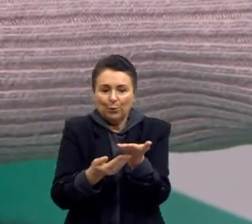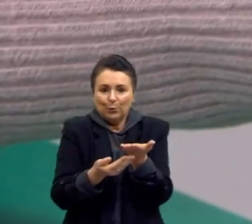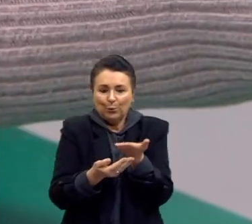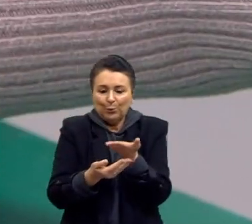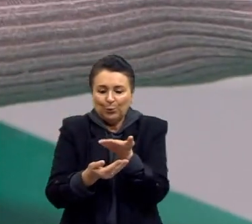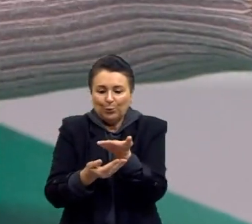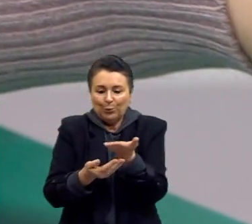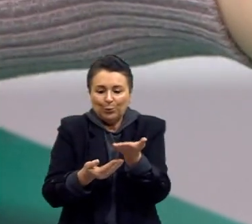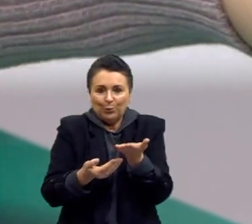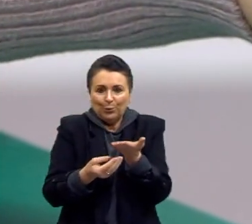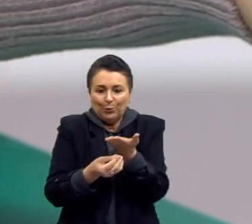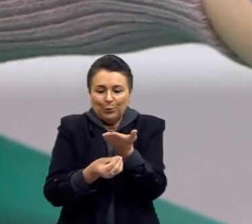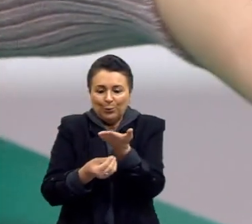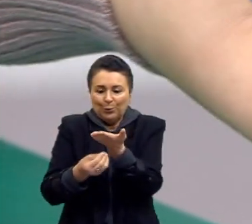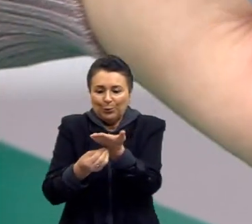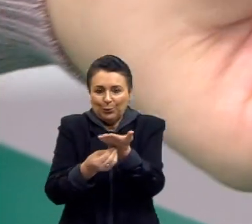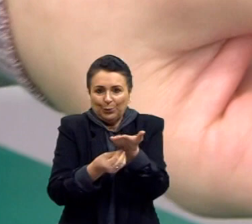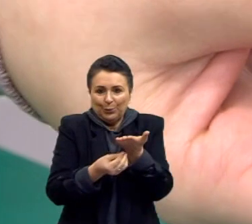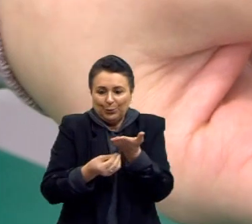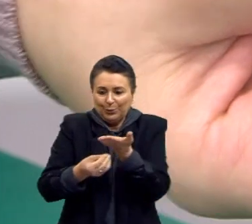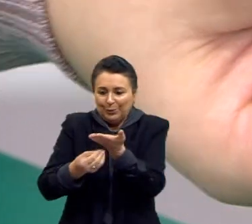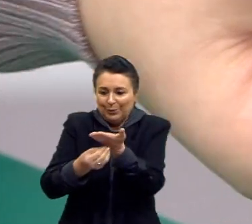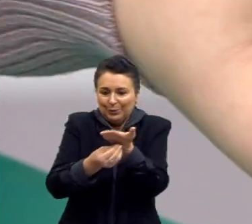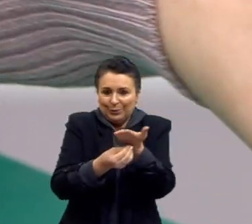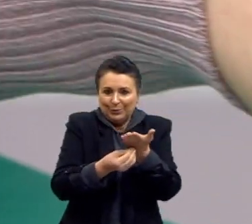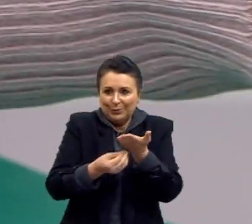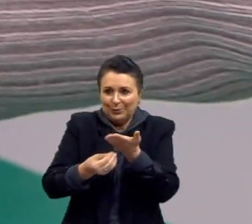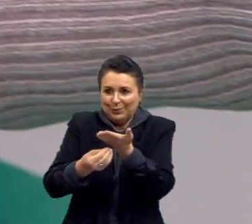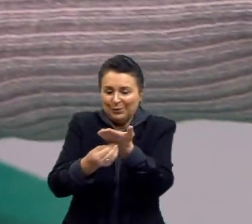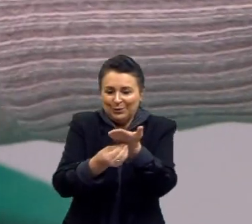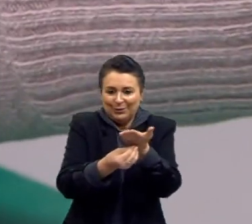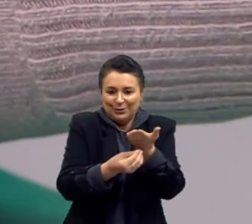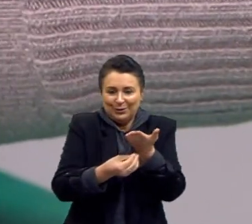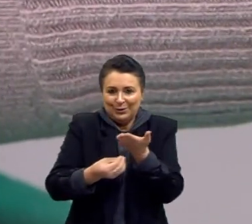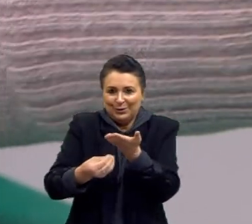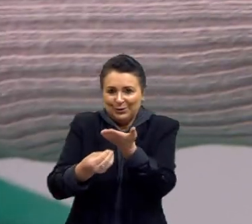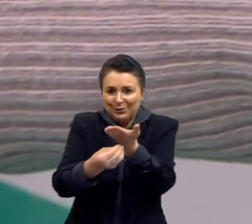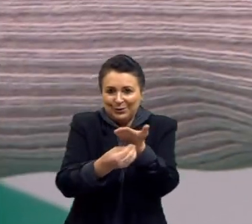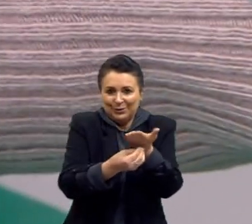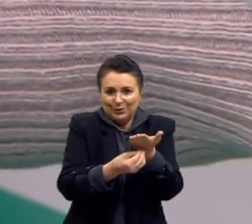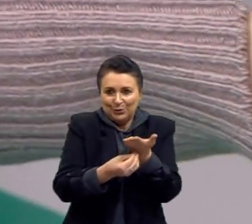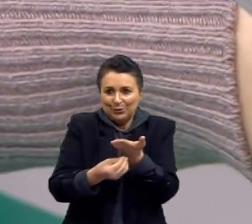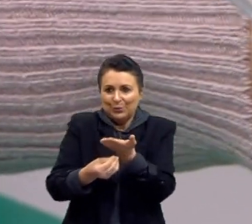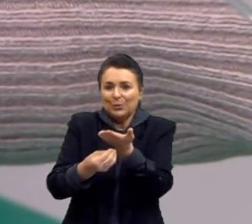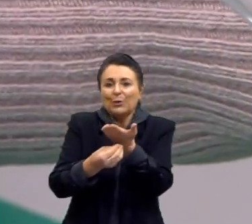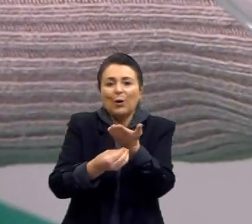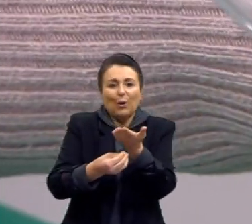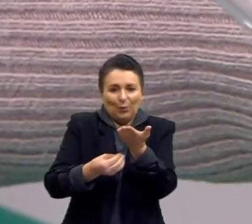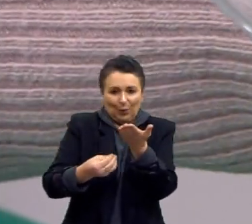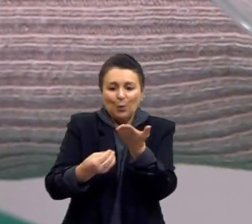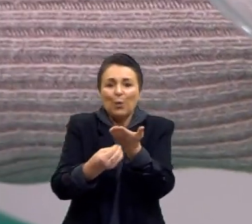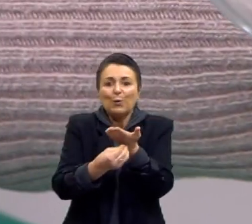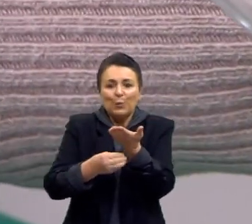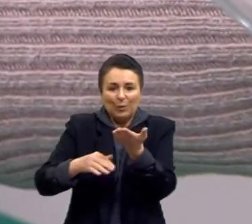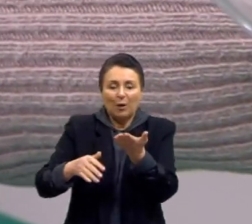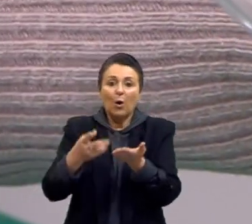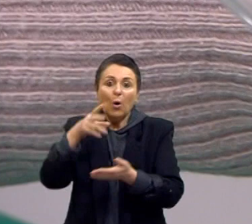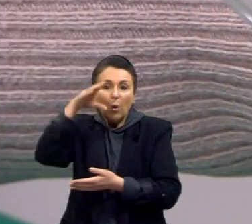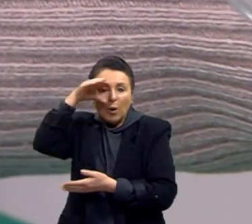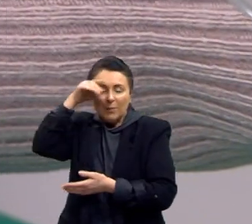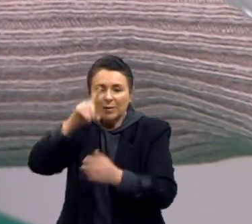querendo então acompanhar o imã e olha se eu puxo ele vem junto mas Observe vem